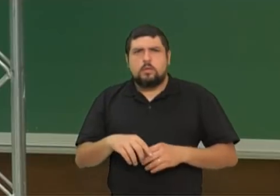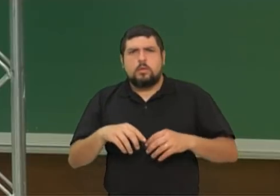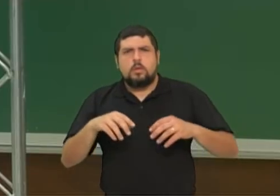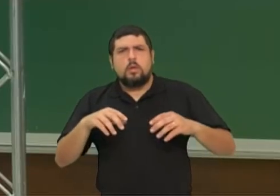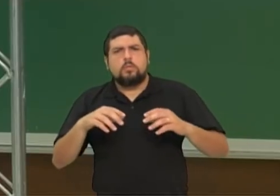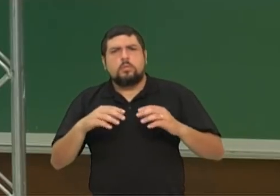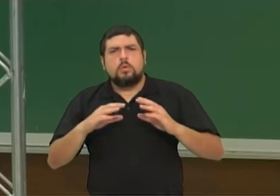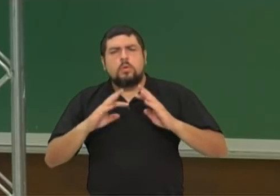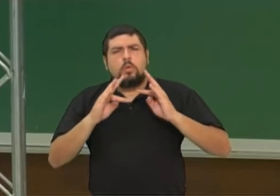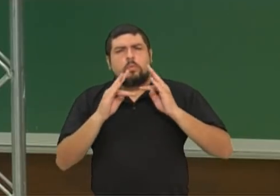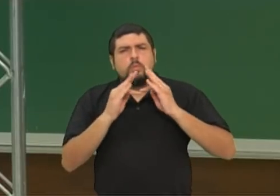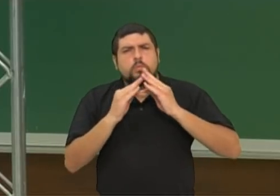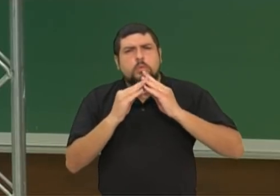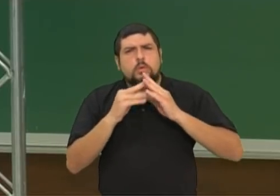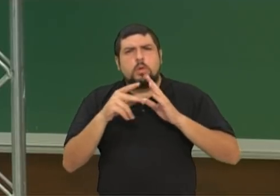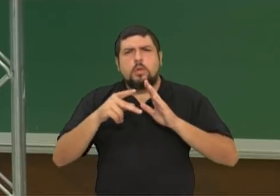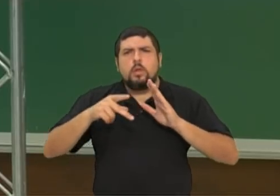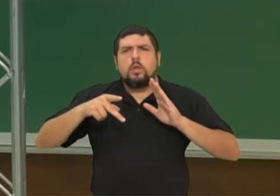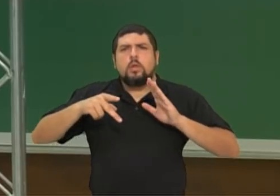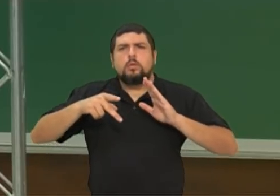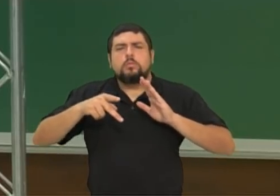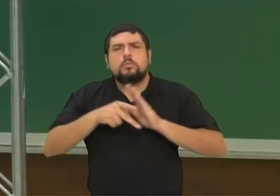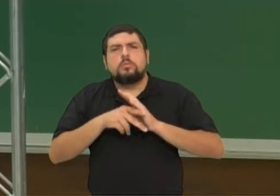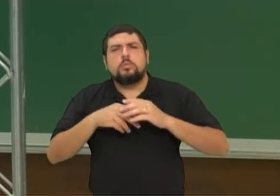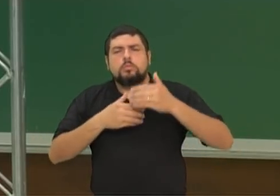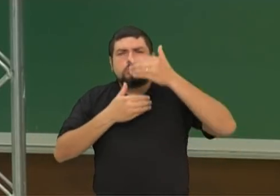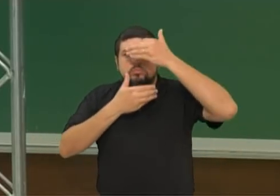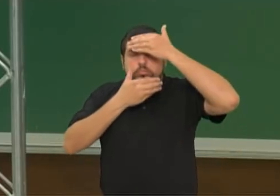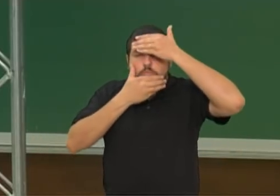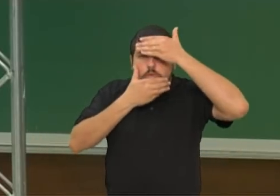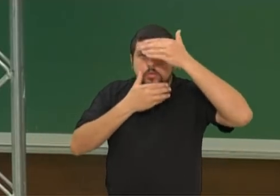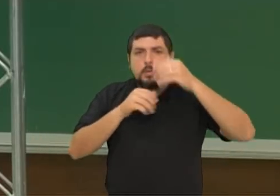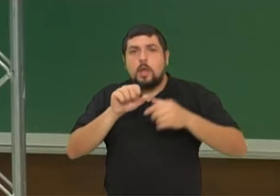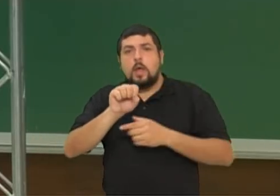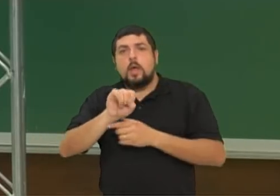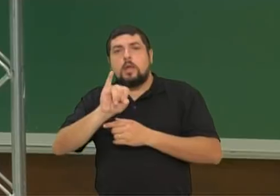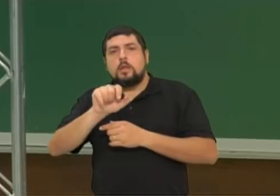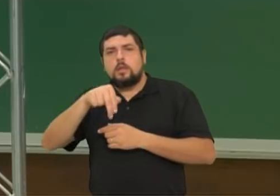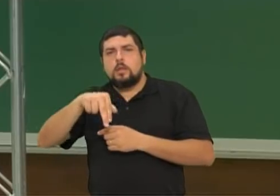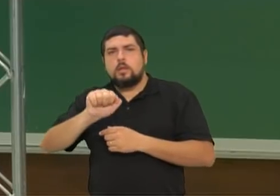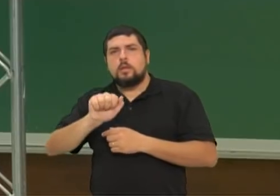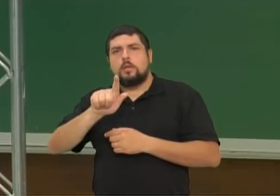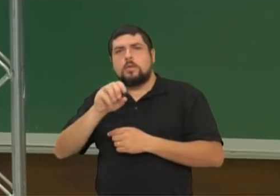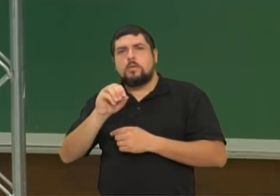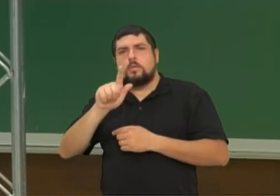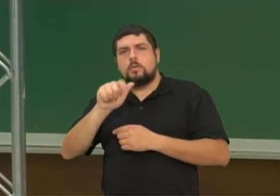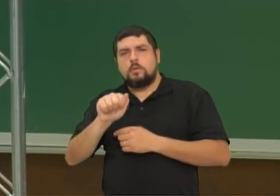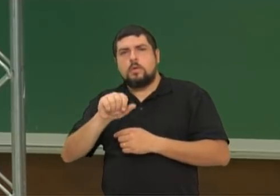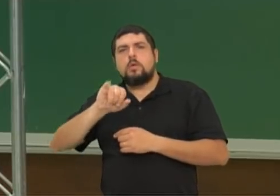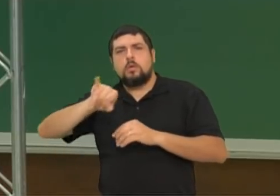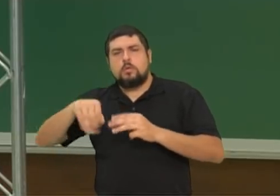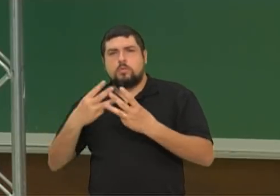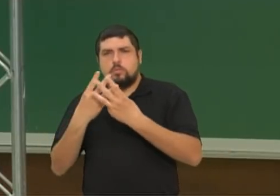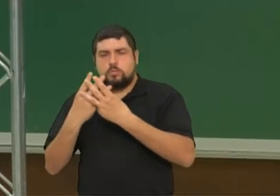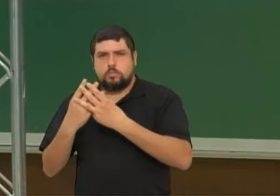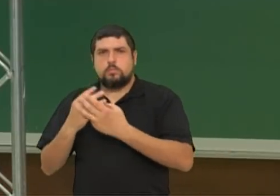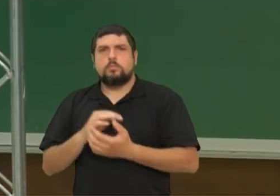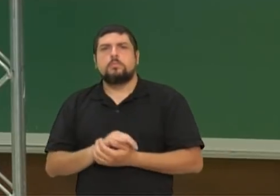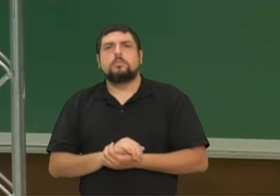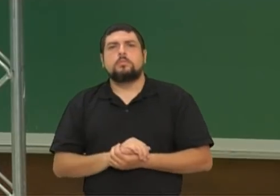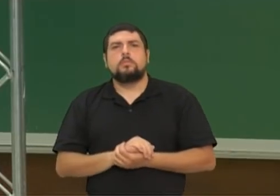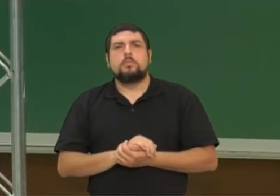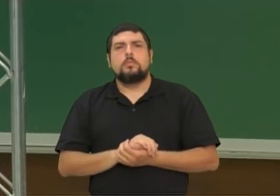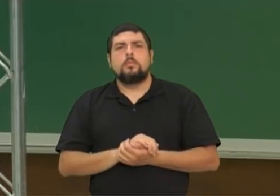Não. Mesquita é o lugar sagrado do islamismo e sinagoga do judaísmo. C. Será que é C?